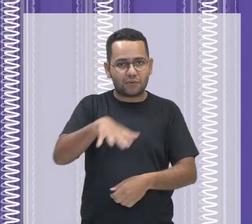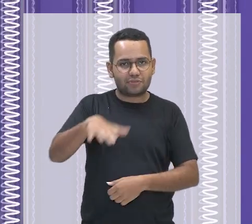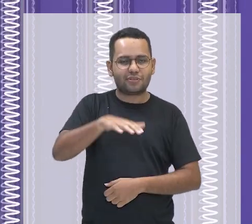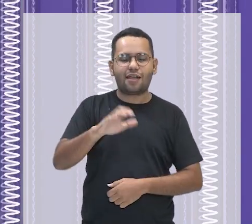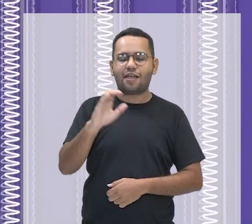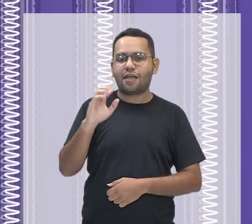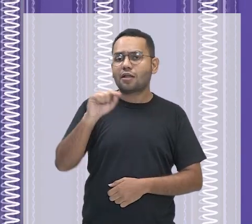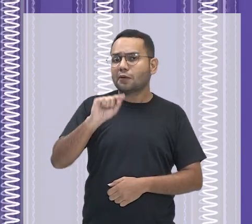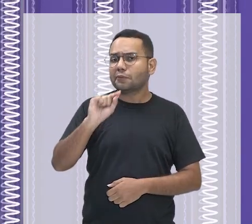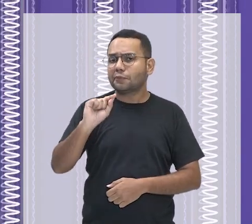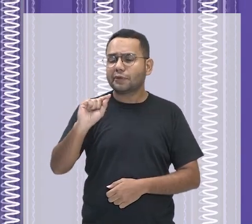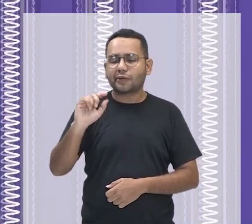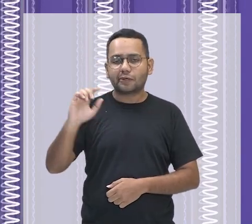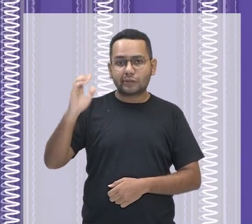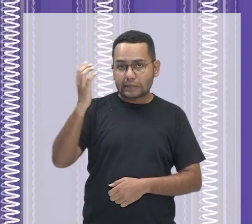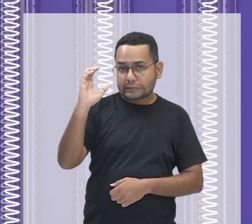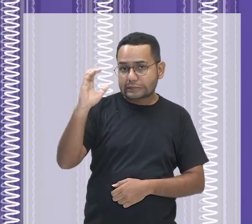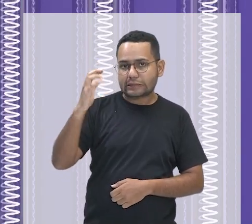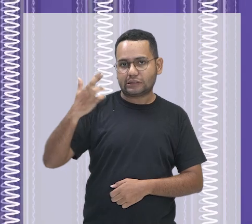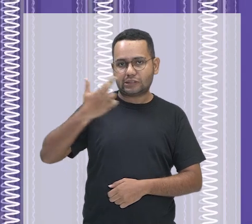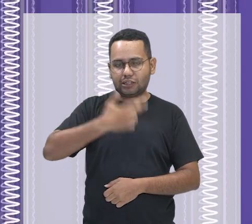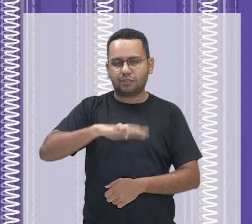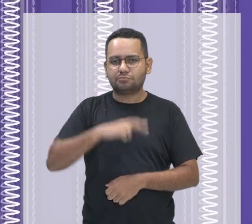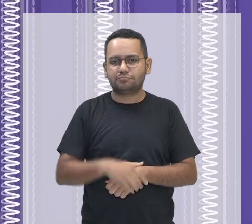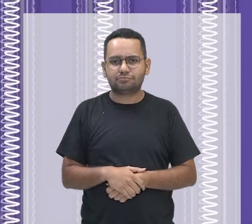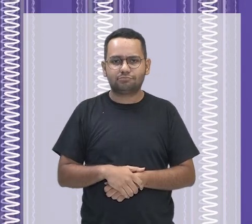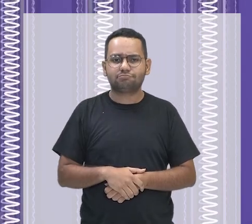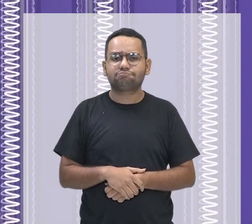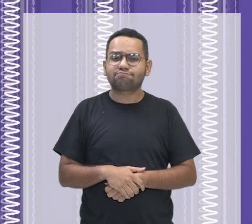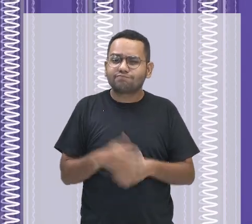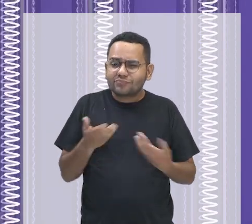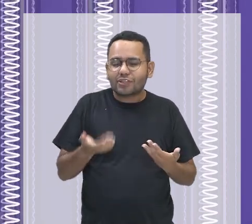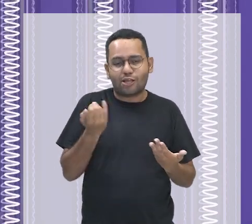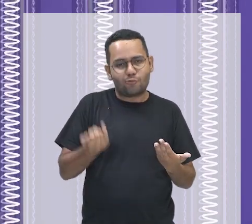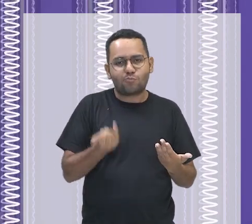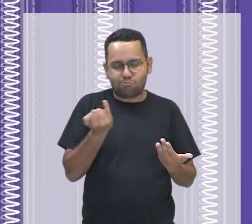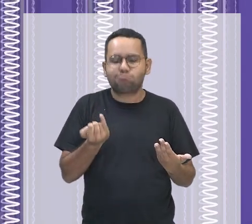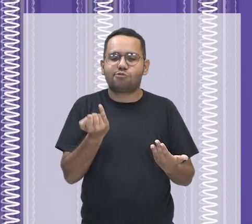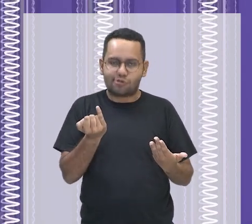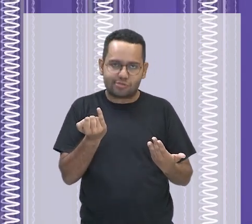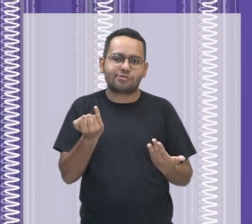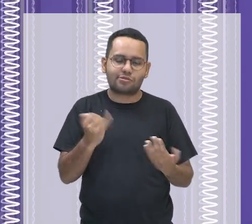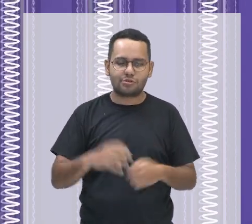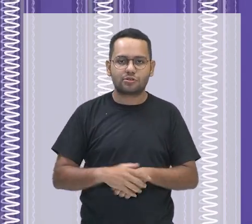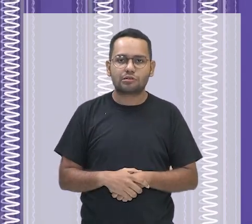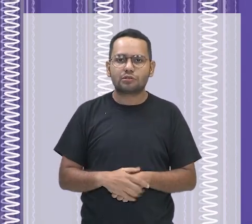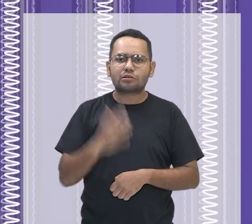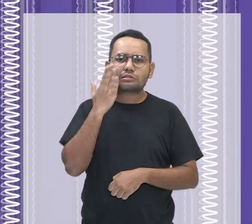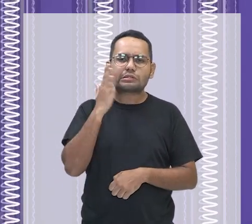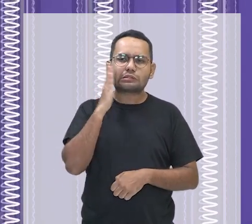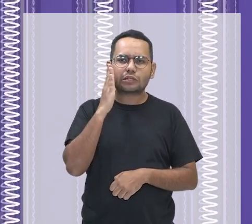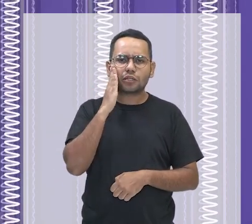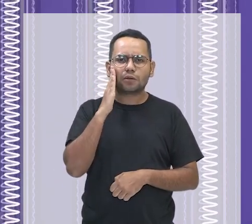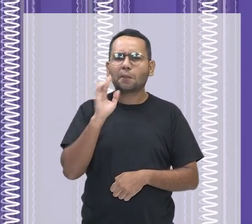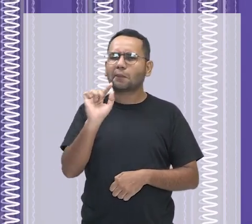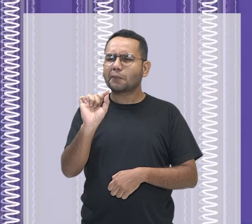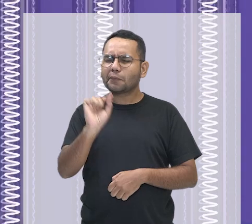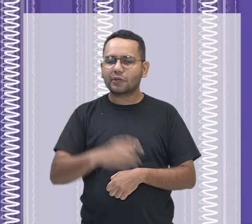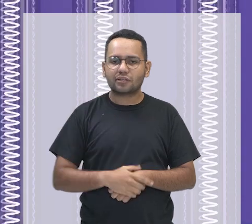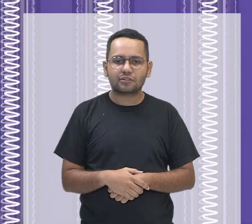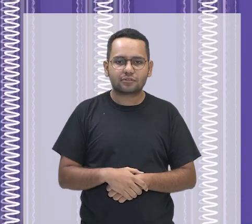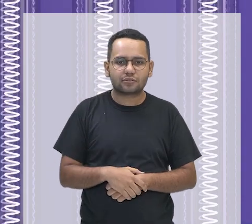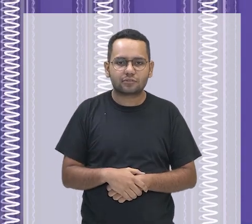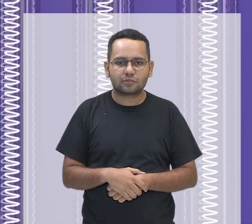religião. Como é importante a gente conhecer essa disciplina que nos humaniza, que nos torna mais